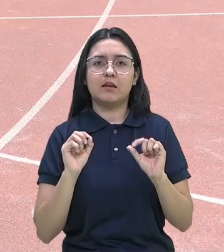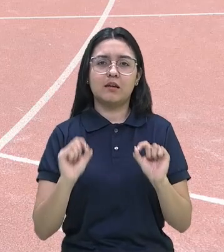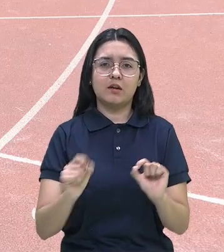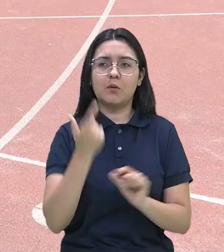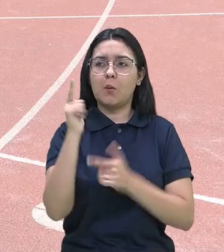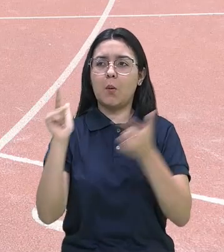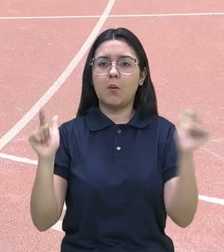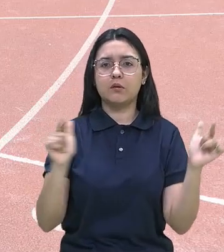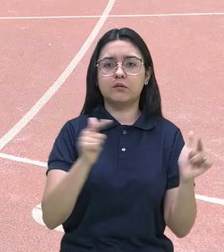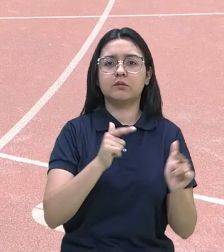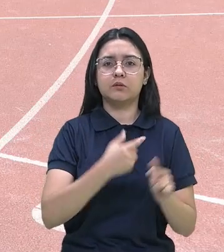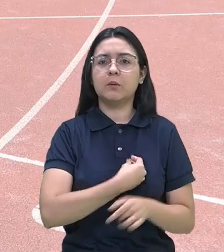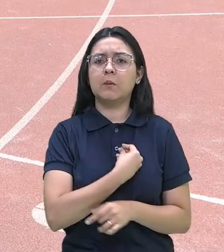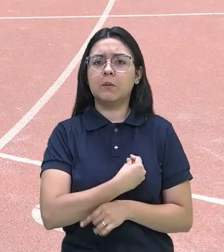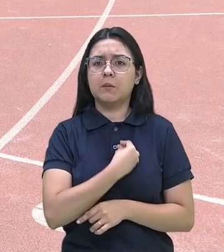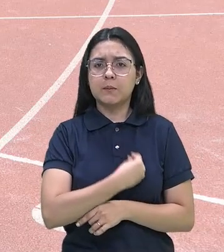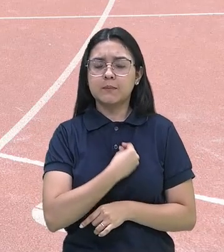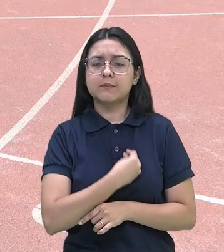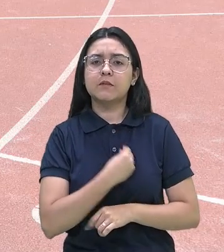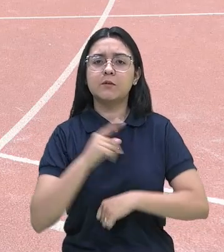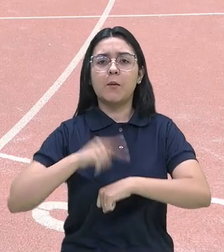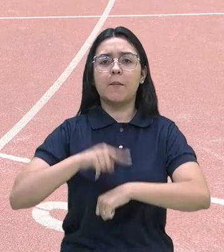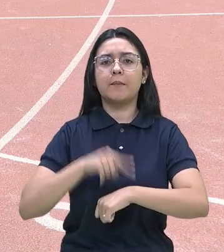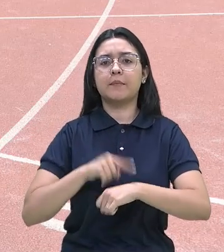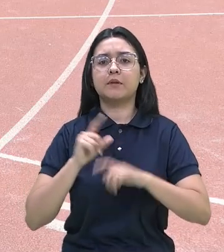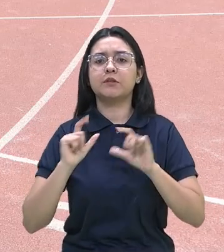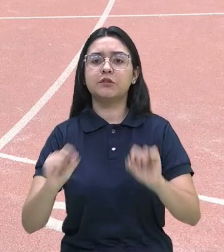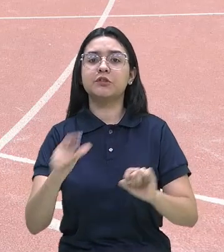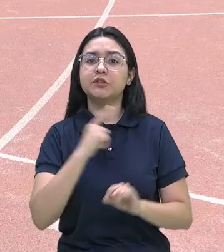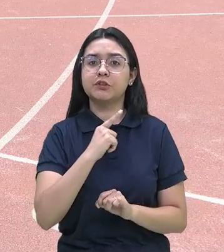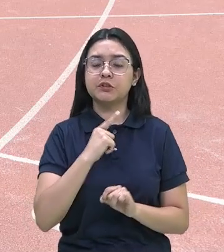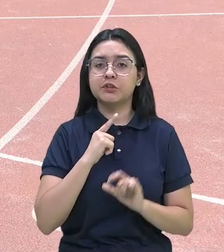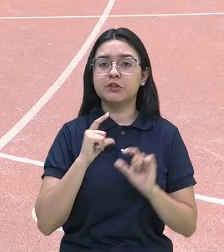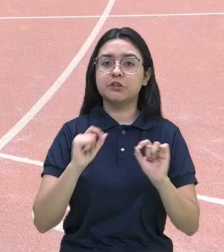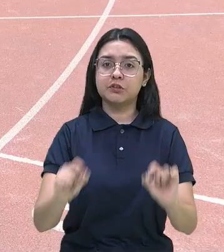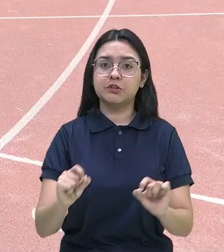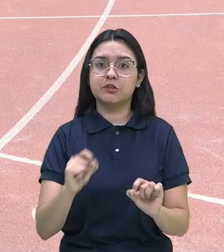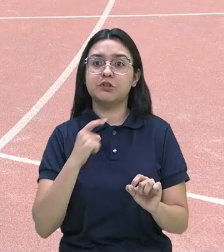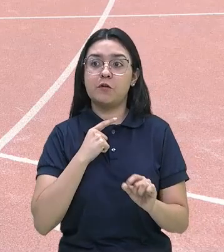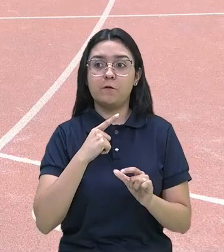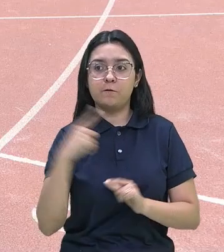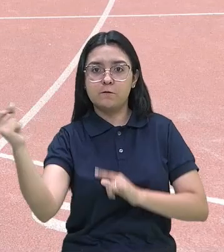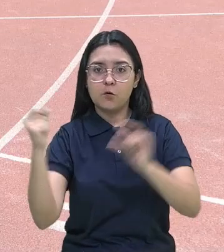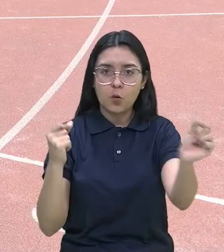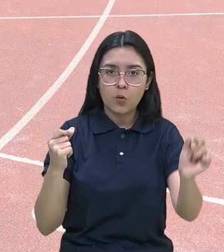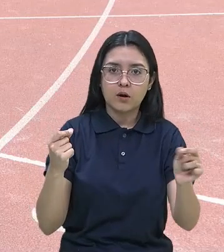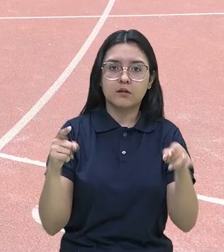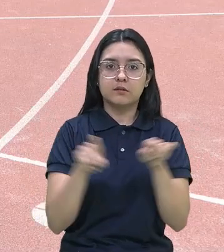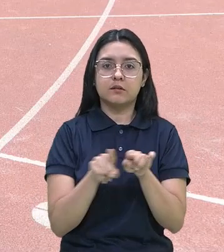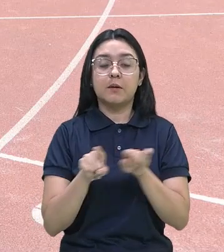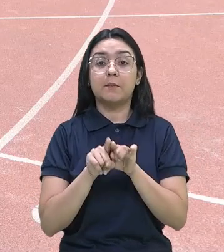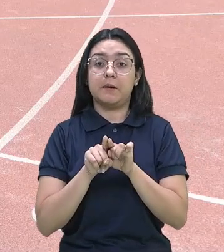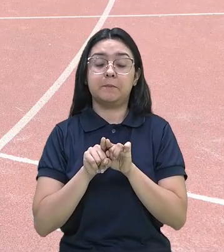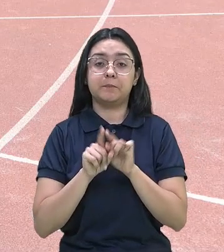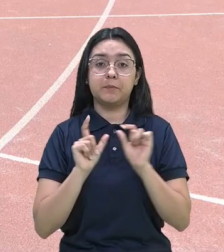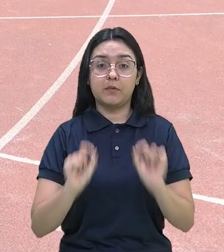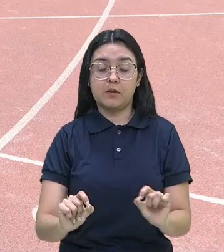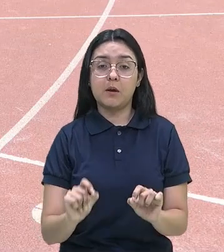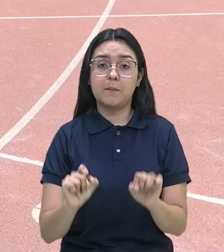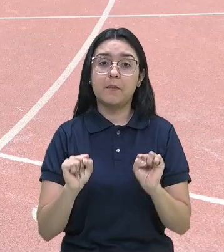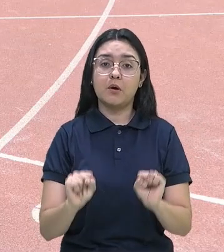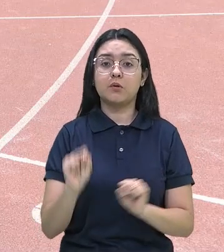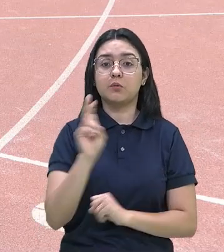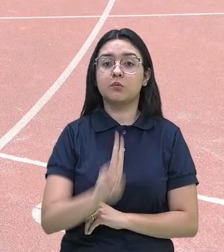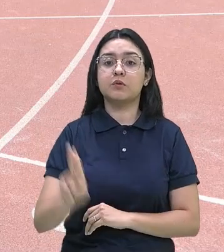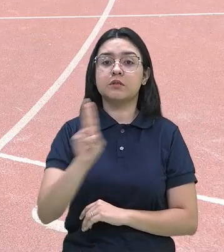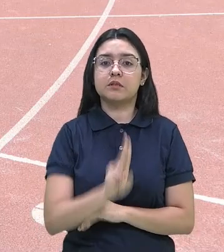seres vivos estejam em momentos de predação ou de fuga, estar ali sendo